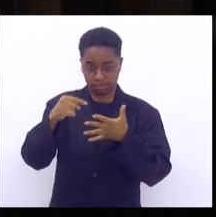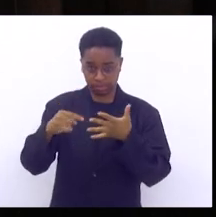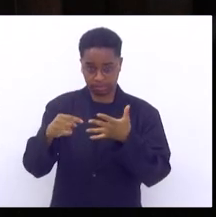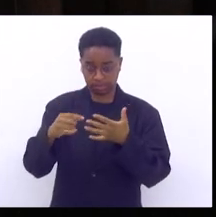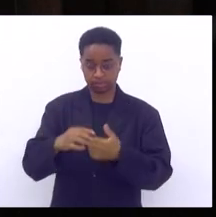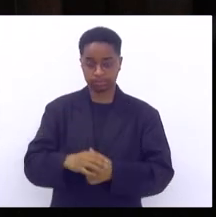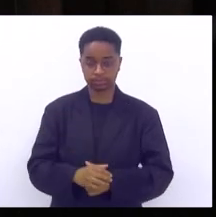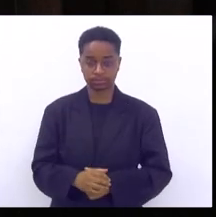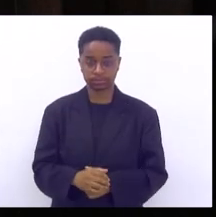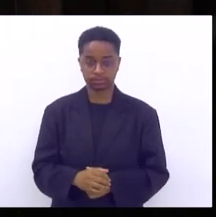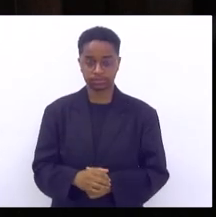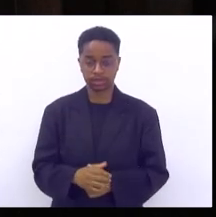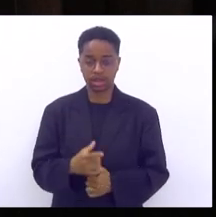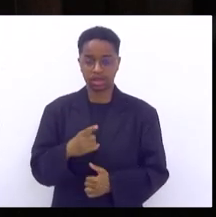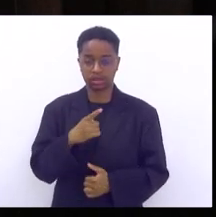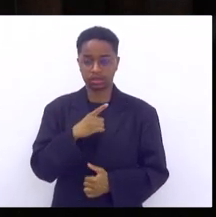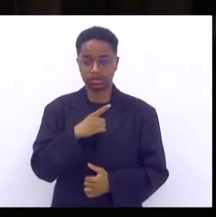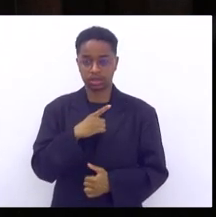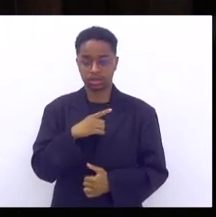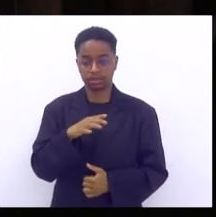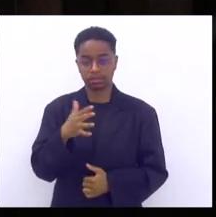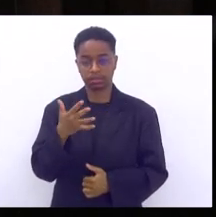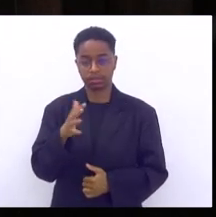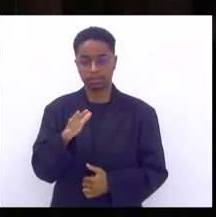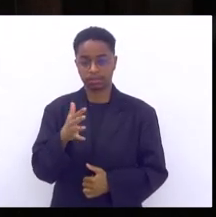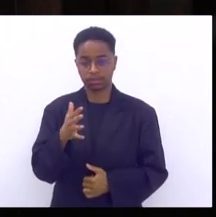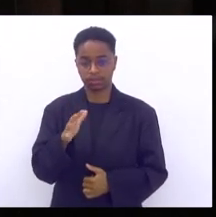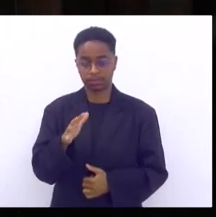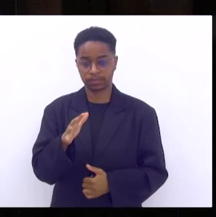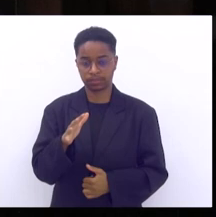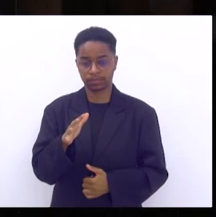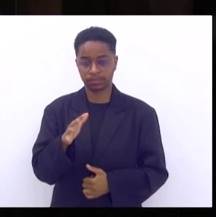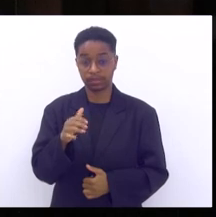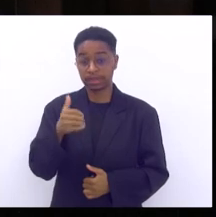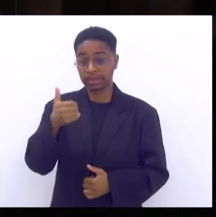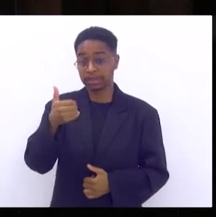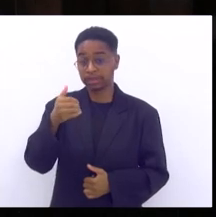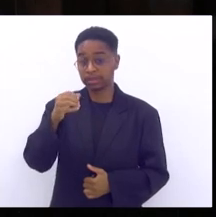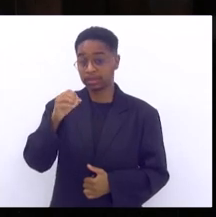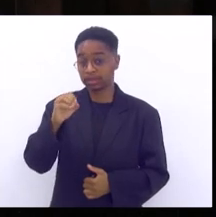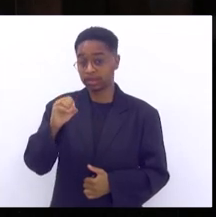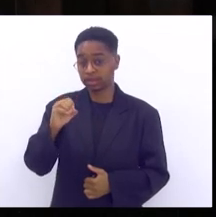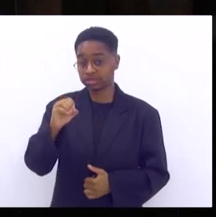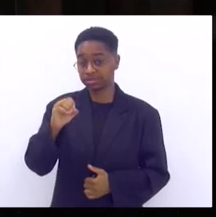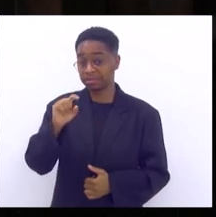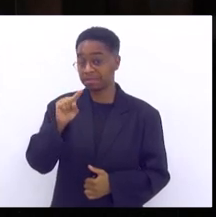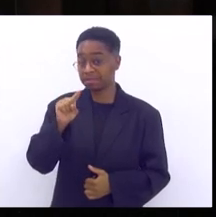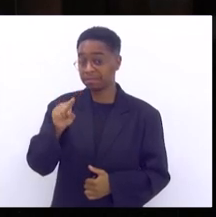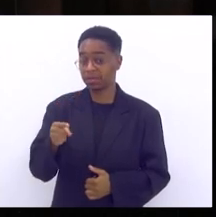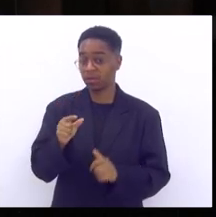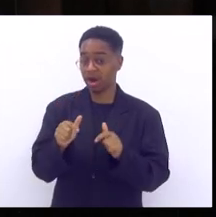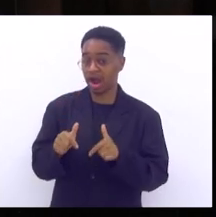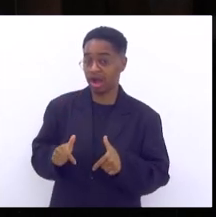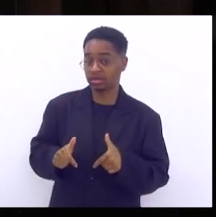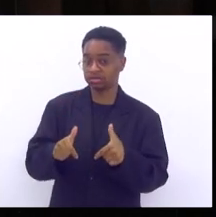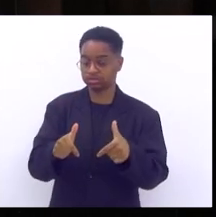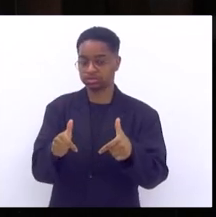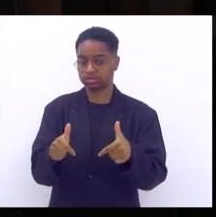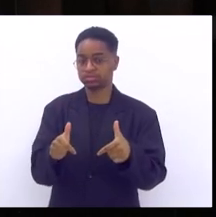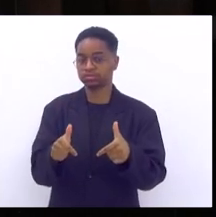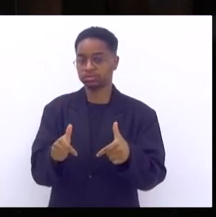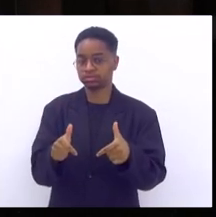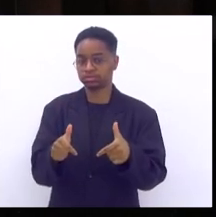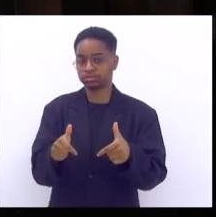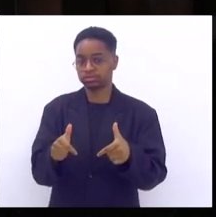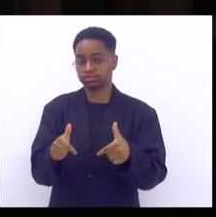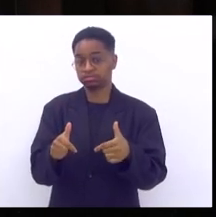DETRO, eu vou ter aproximadamente 10 mil ações de fiscalização. E,